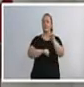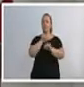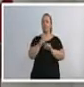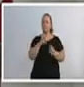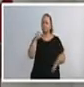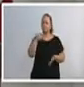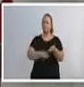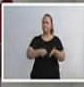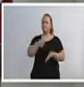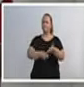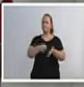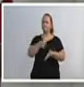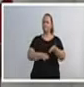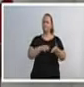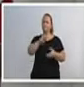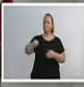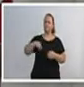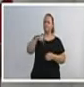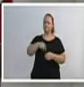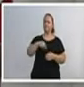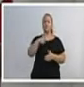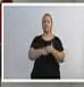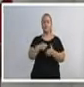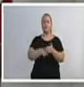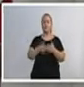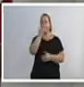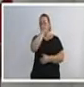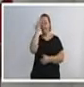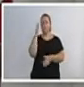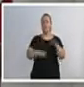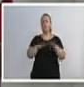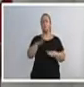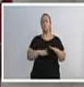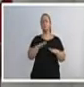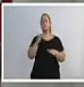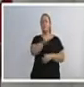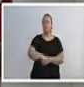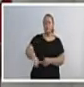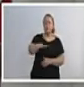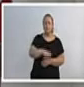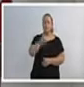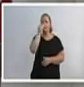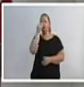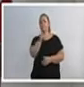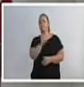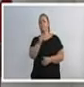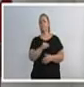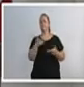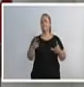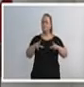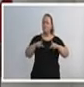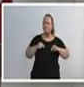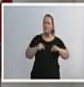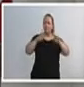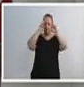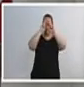de lutarmos por aquelas pessoas que muitas vezes não têm voz, que não são escutadas, mas que elas merecem um mais amplo respeito. Não é